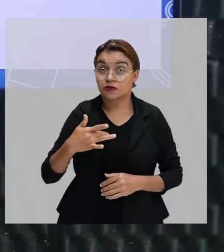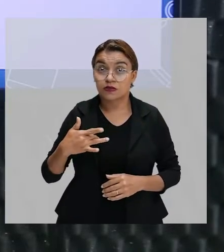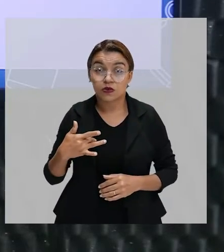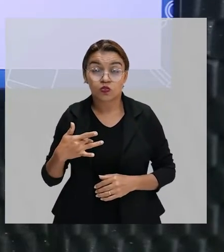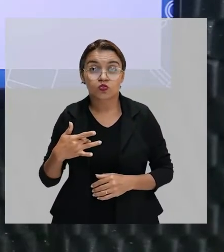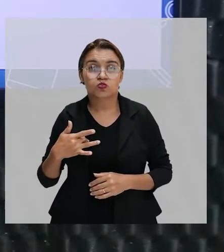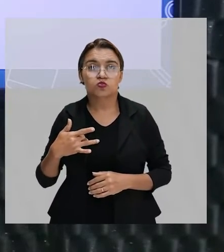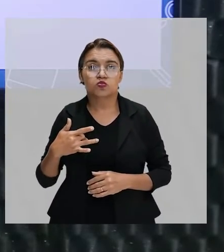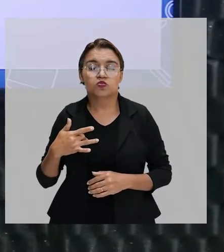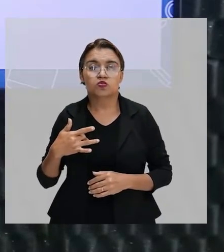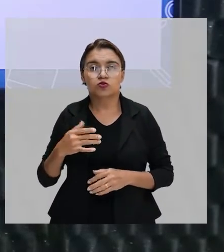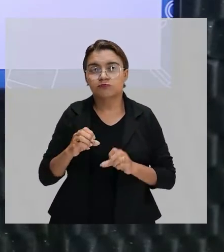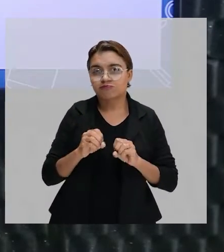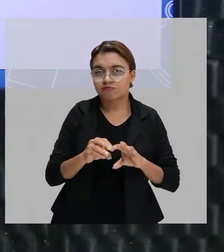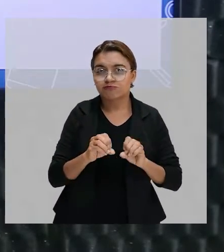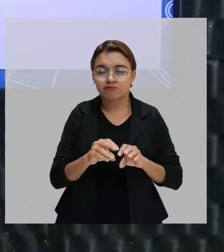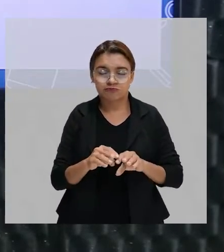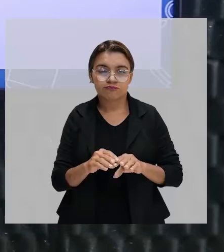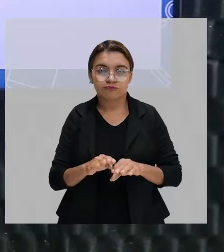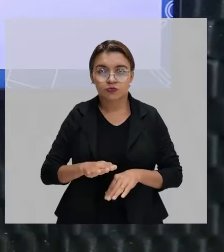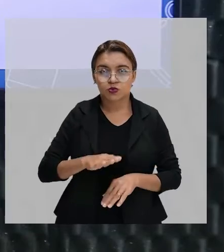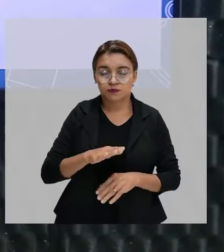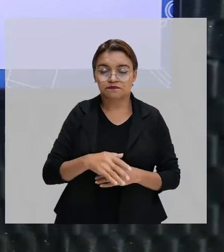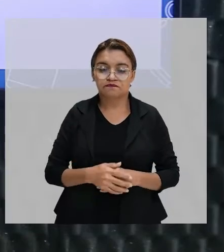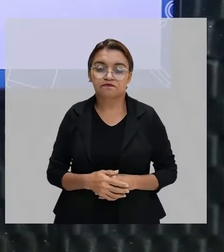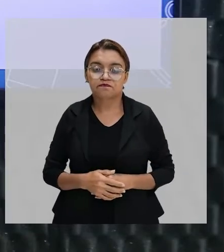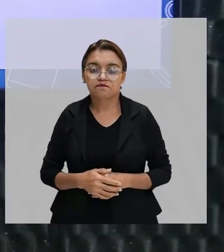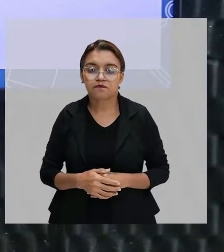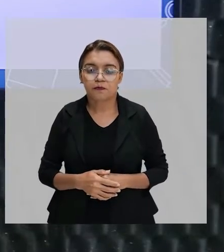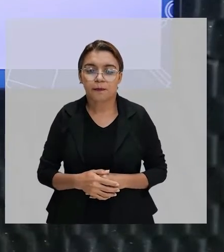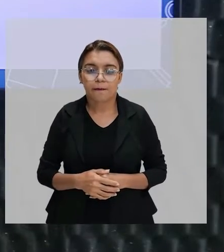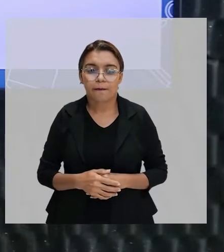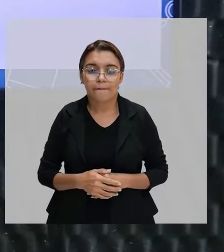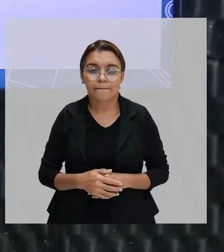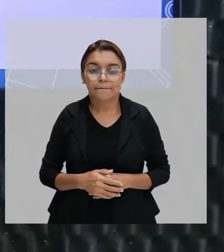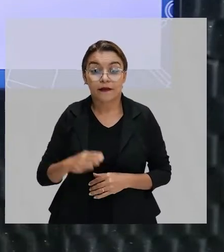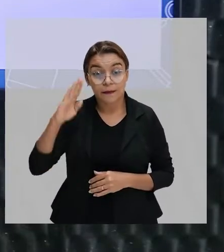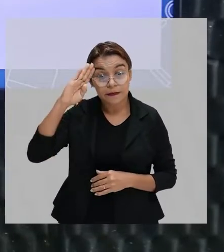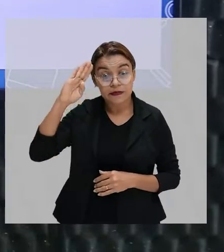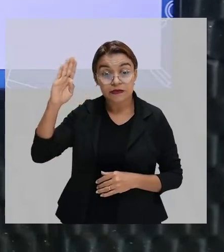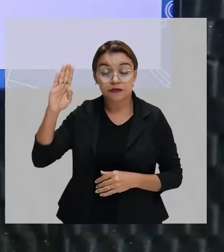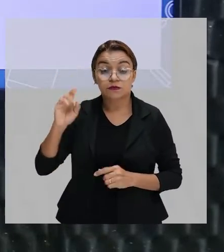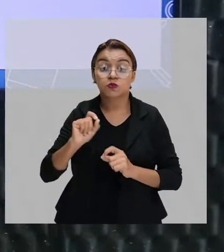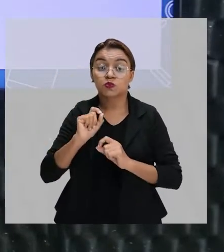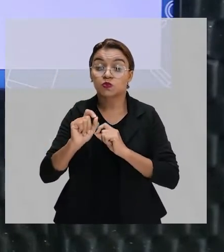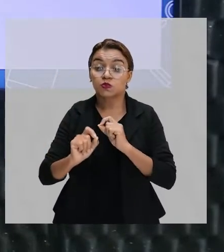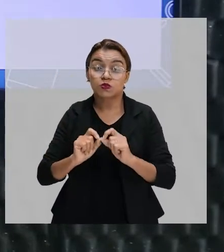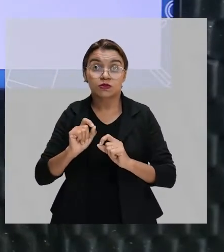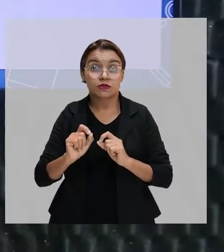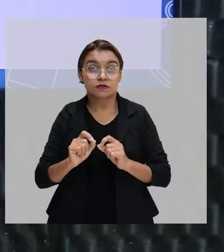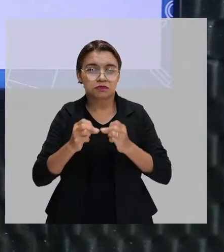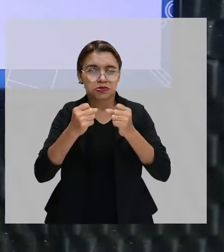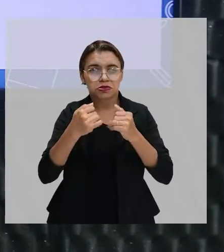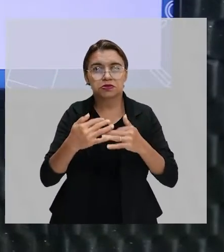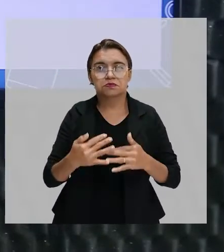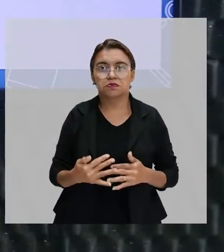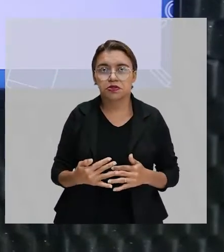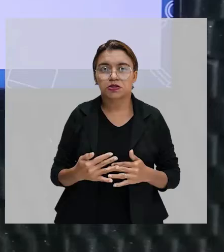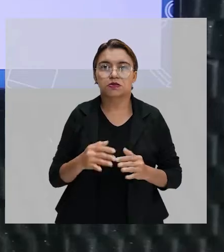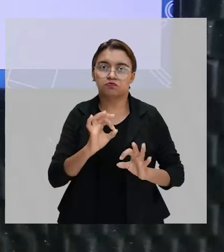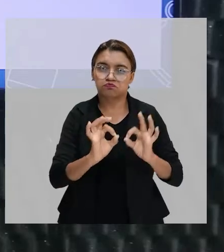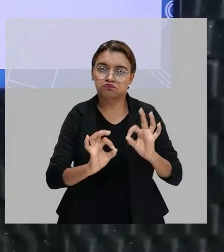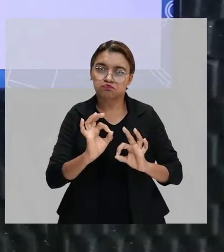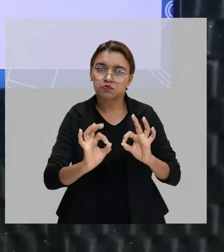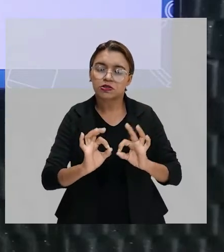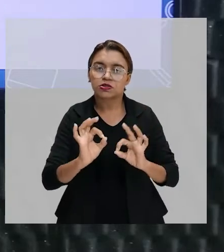do indivíduo certo então só preciso que são Norte a dores é o que dá um Norte para um bom